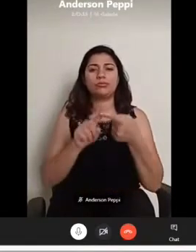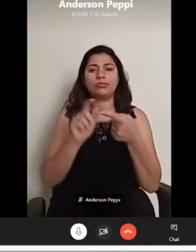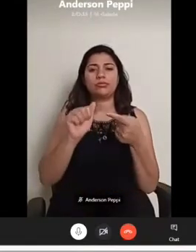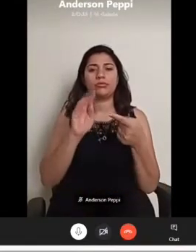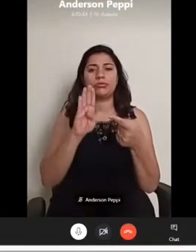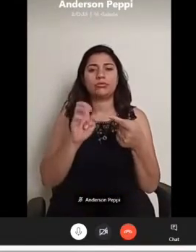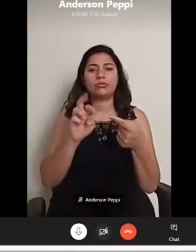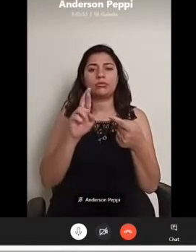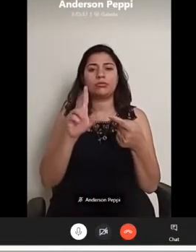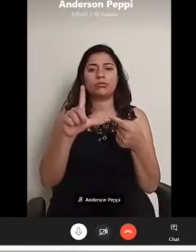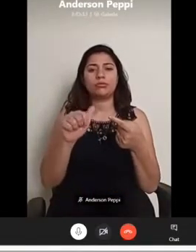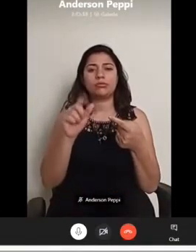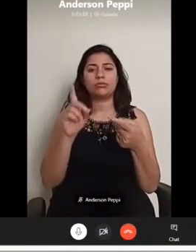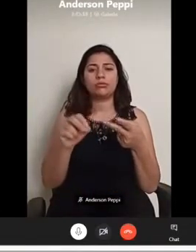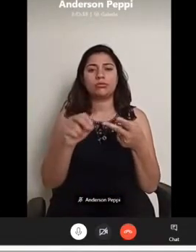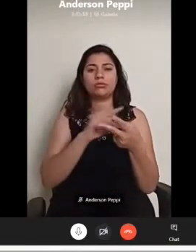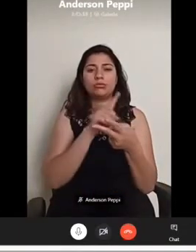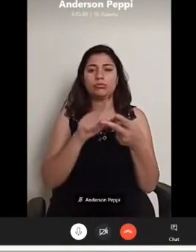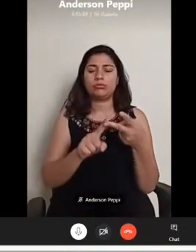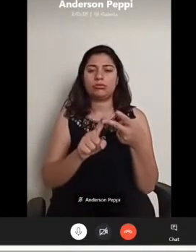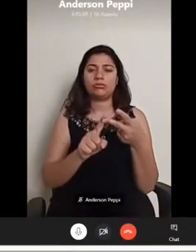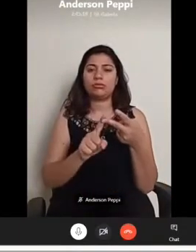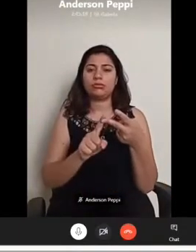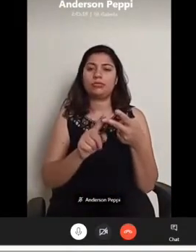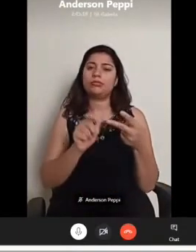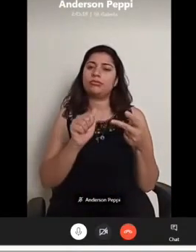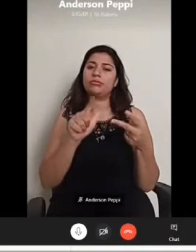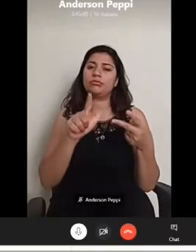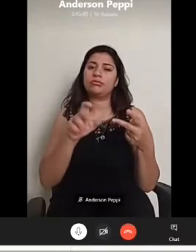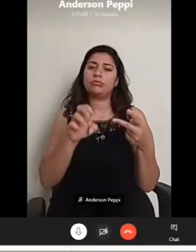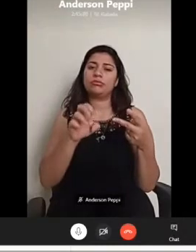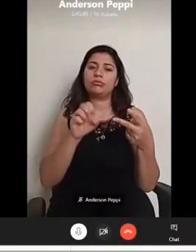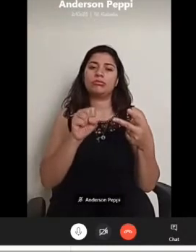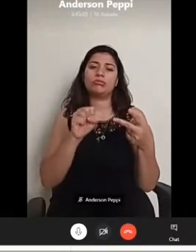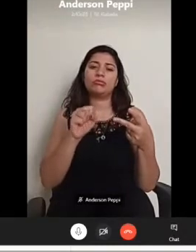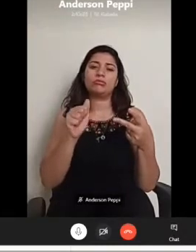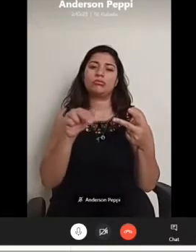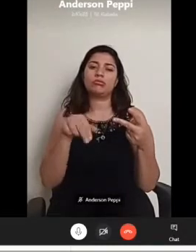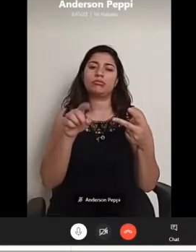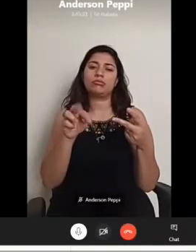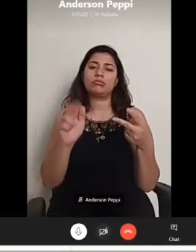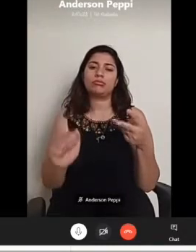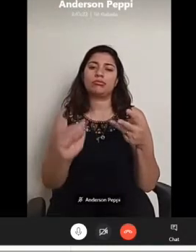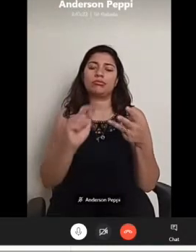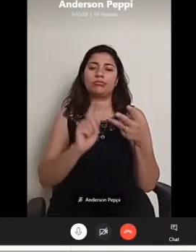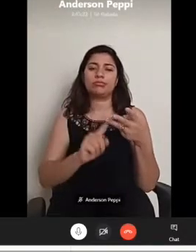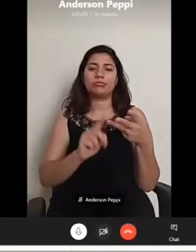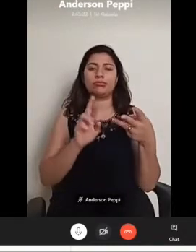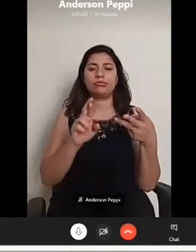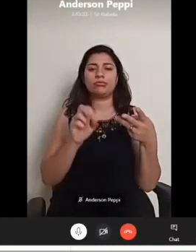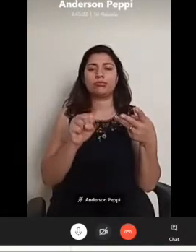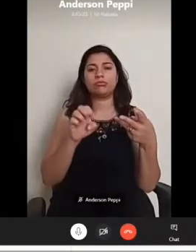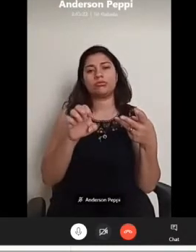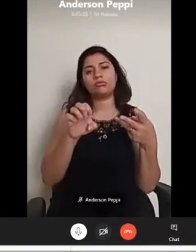Neto, Alessandra Luquezzi de Oliveira e Roseli Antunes da Silva Iello.